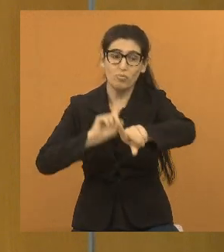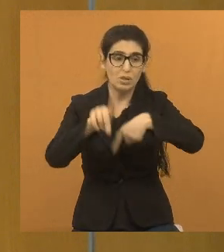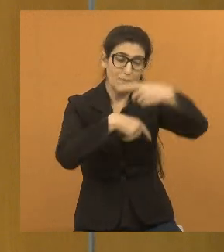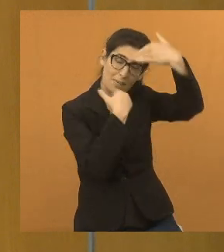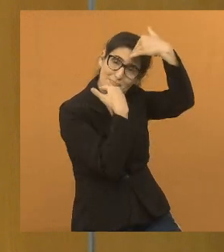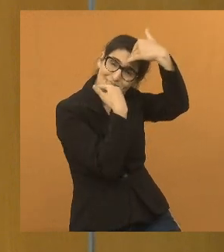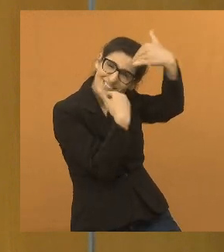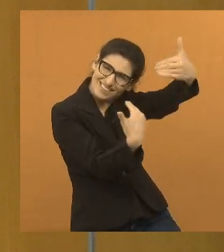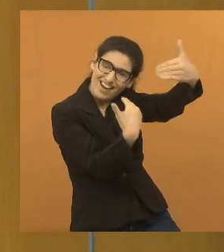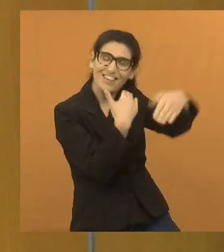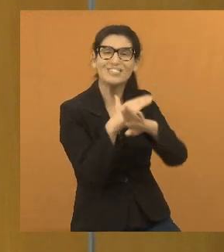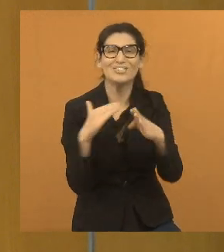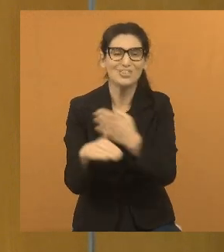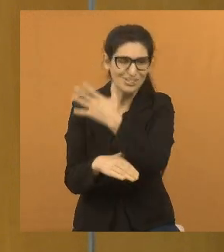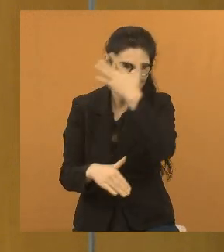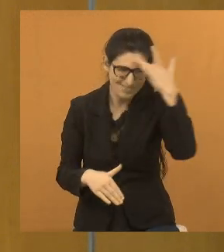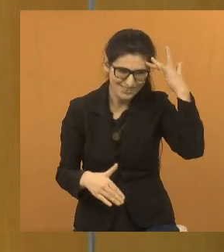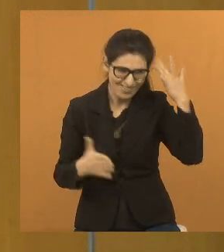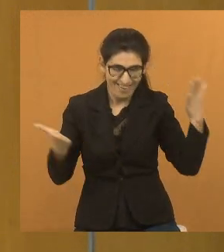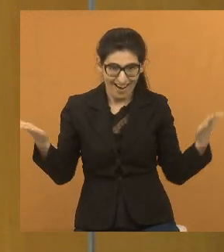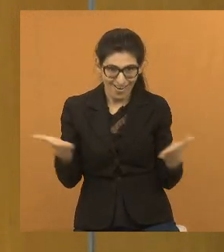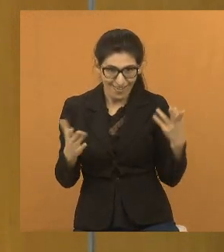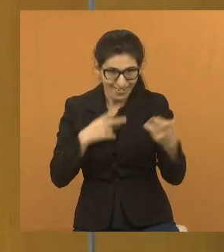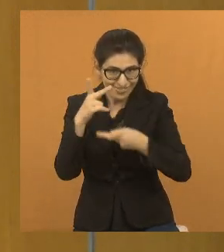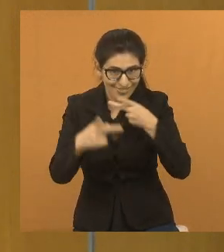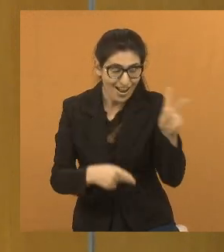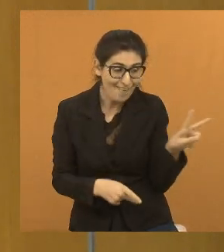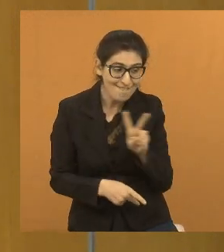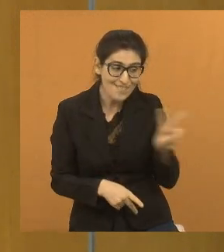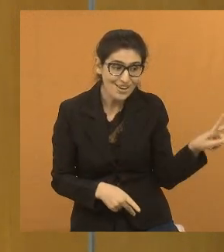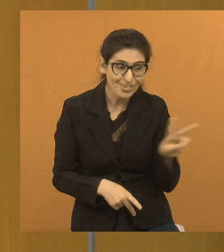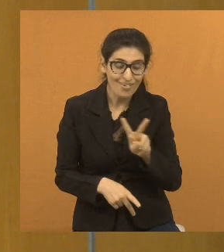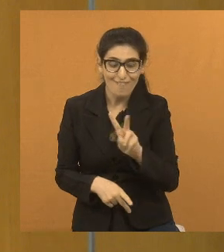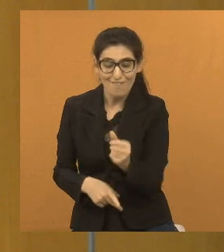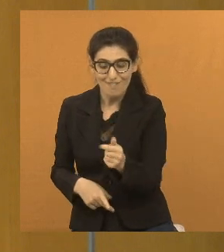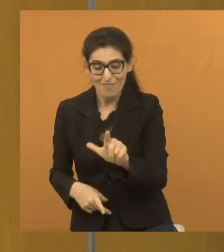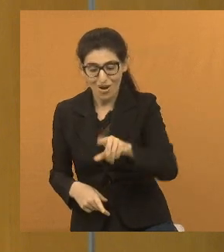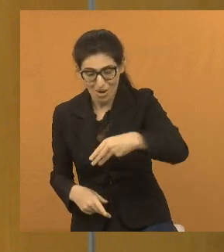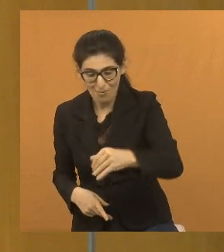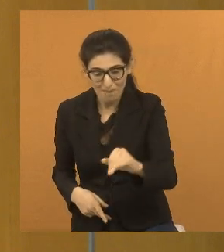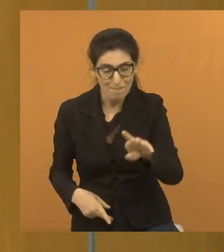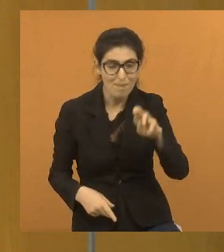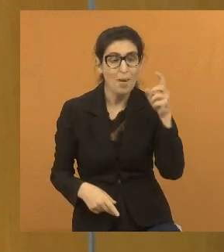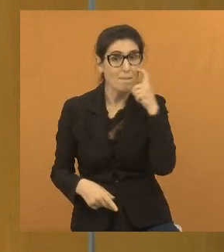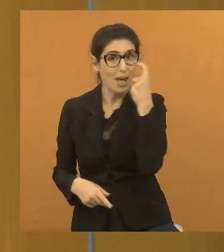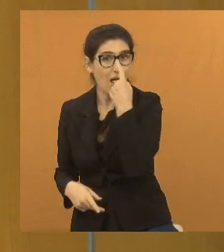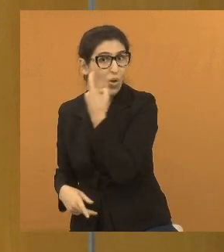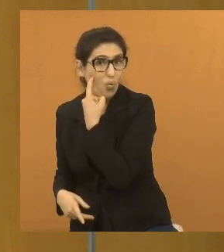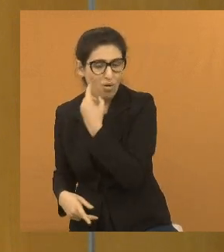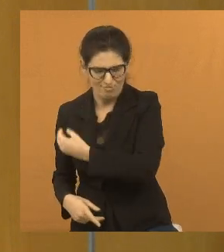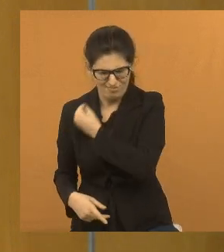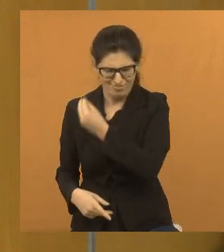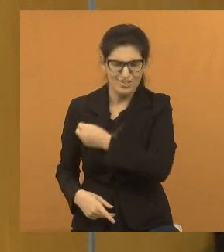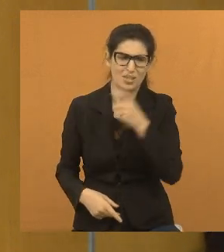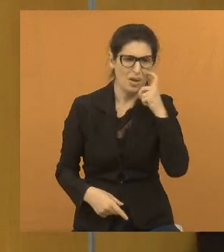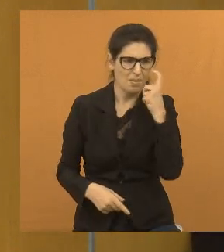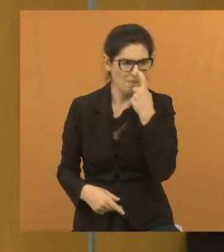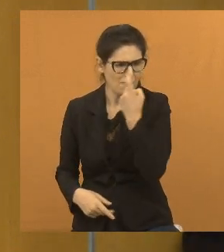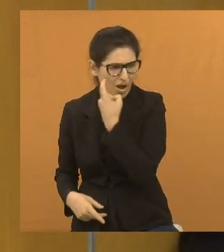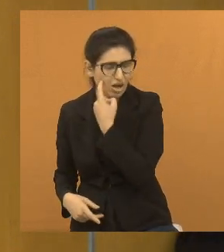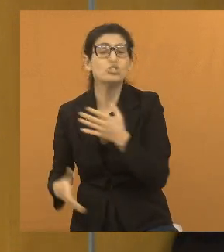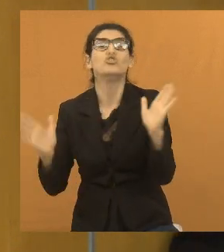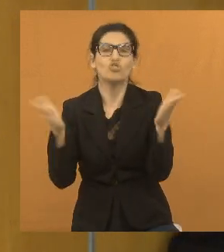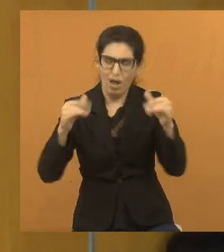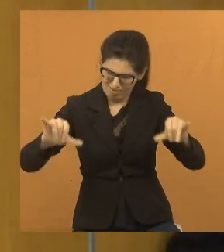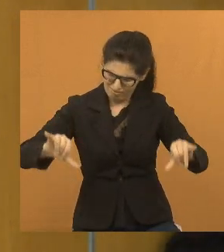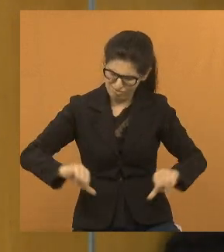Obrigado a todos, e quem fala nesse momento é o vereador Valmir do Parque Minha Lua. Eu sou do Parque Minha Lua, moro em bairro também, sofri